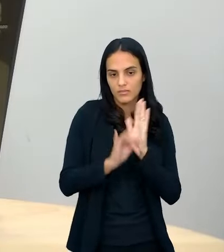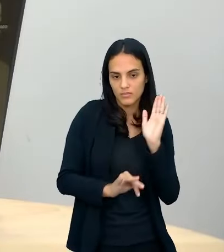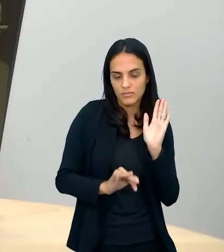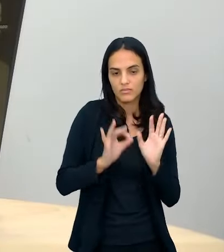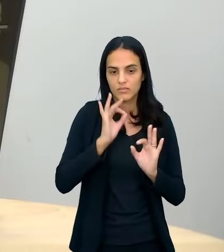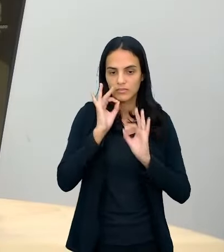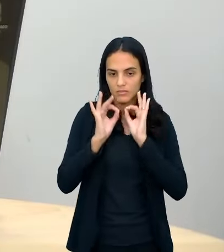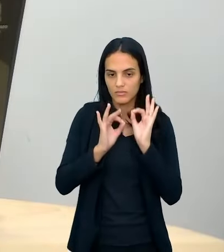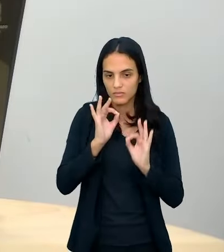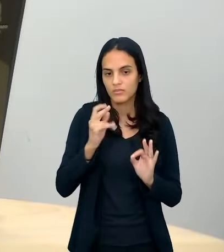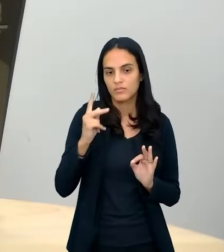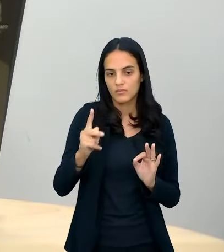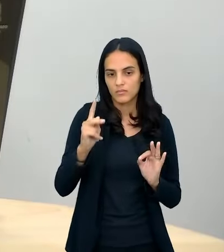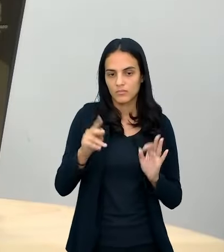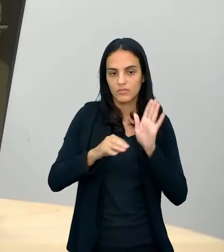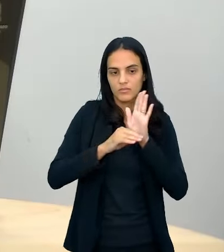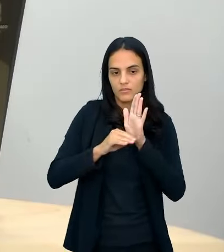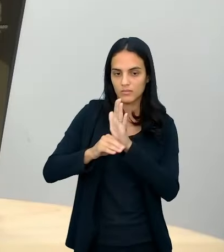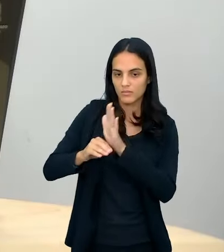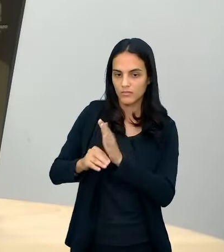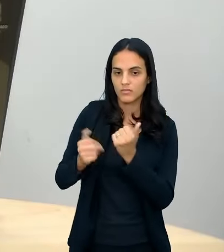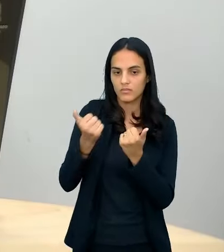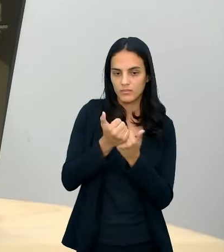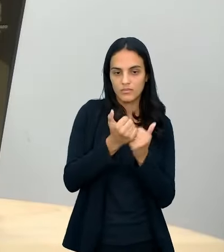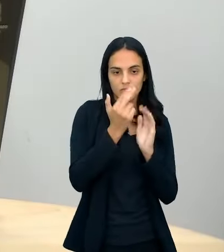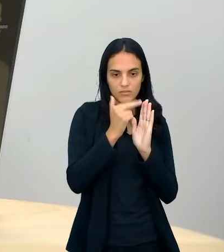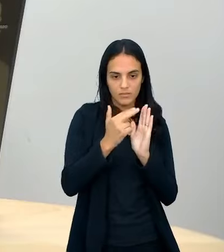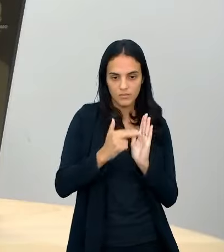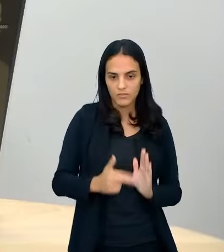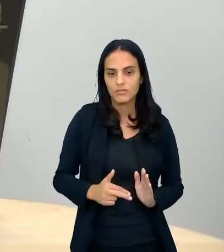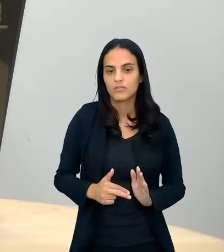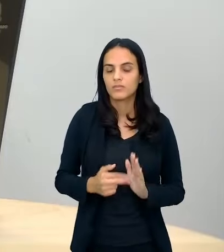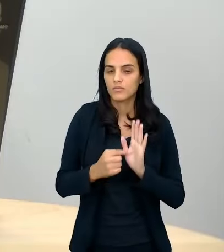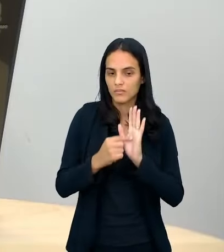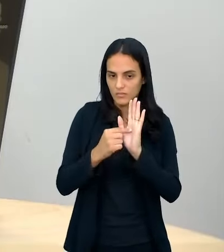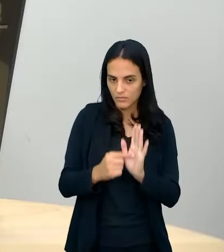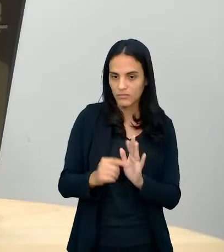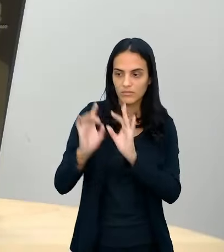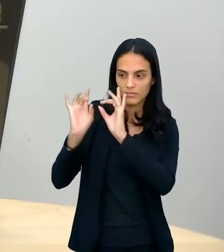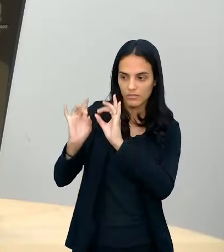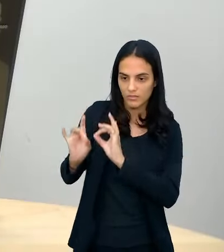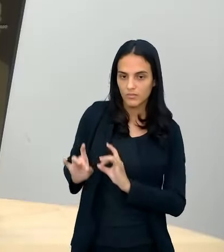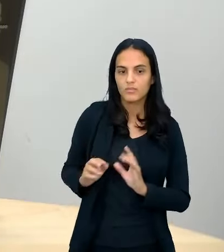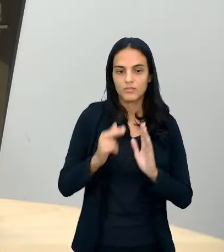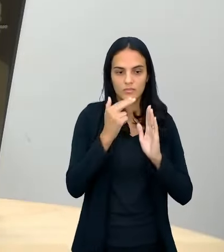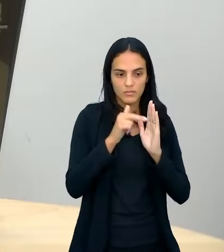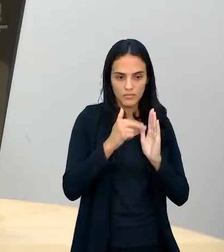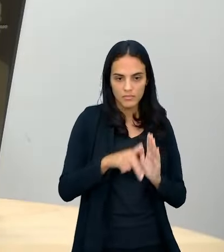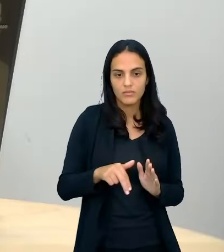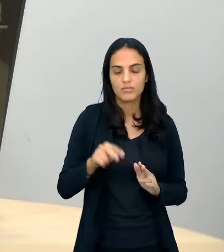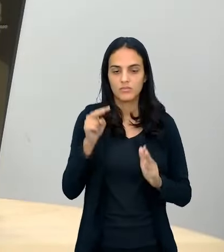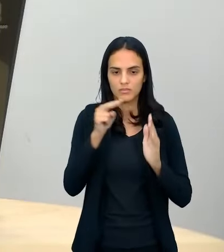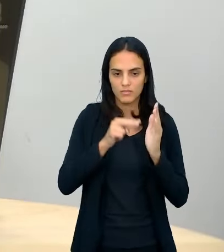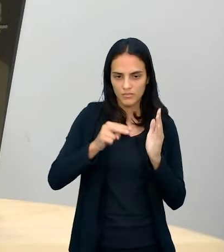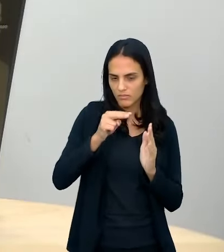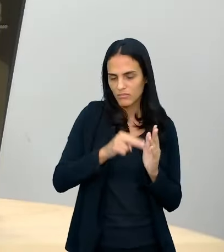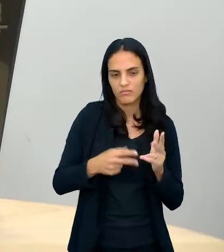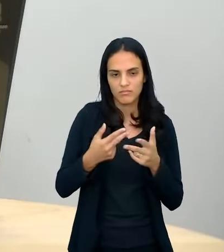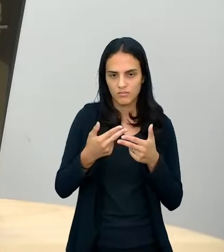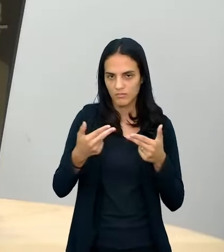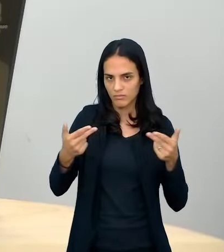e oralidade, ele vai me auxiliar na escrita. Então, vai trazer técnicas de escrita, vai trazer leituras,